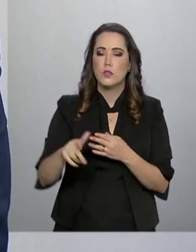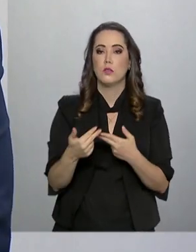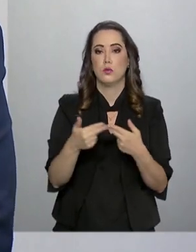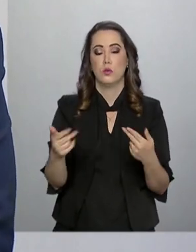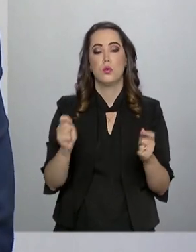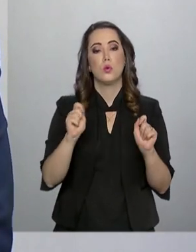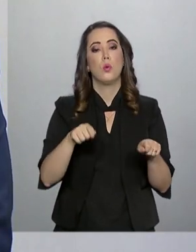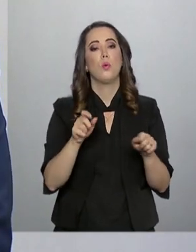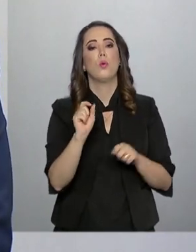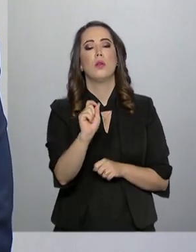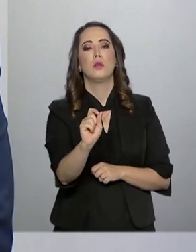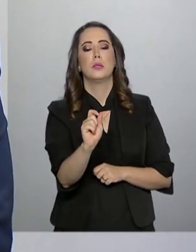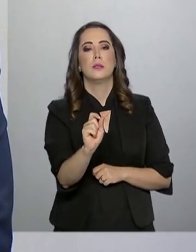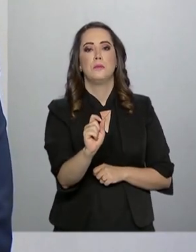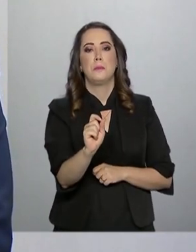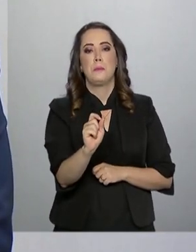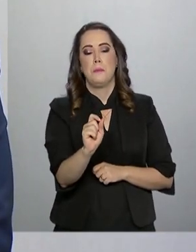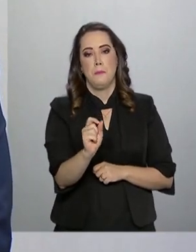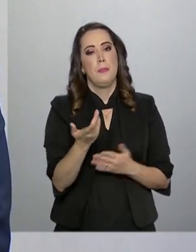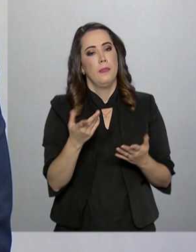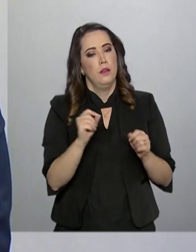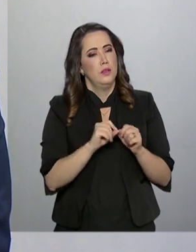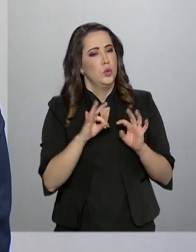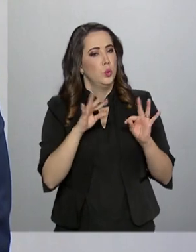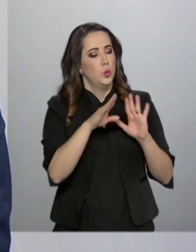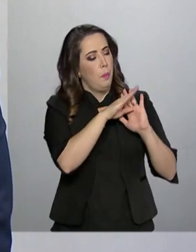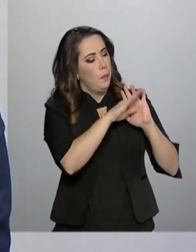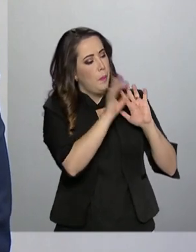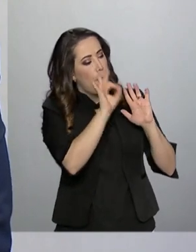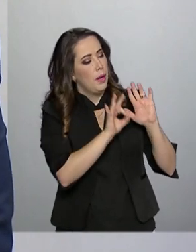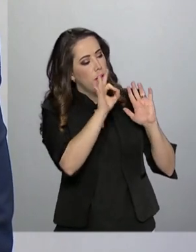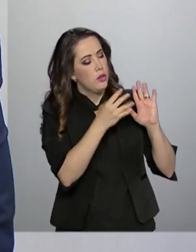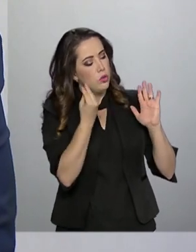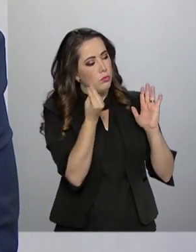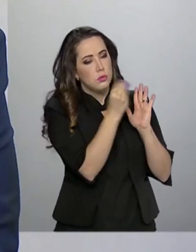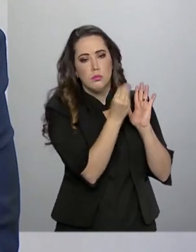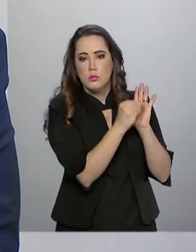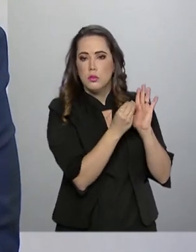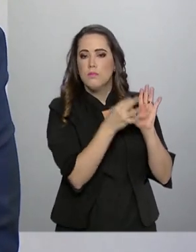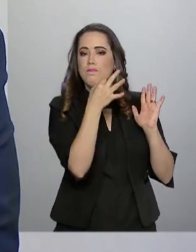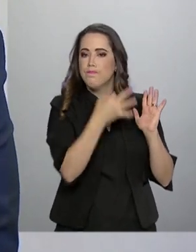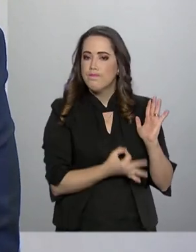conseguiu realmente realizar aquilo que estava programado, aquilo que estava planejado.